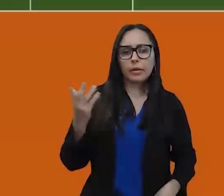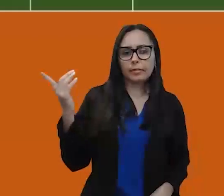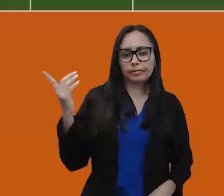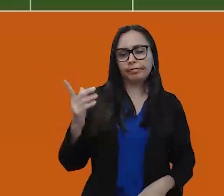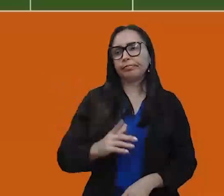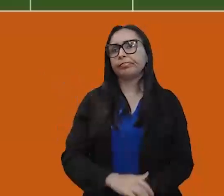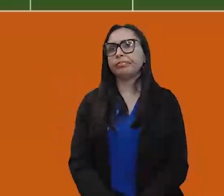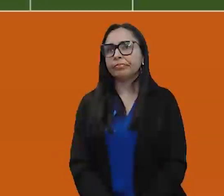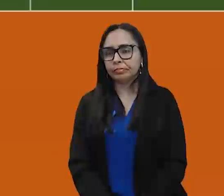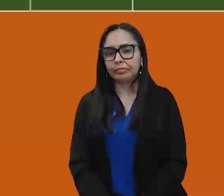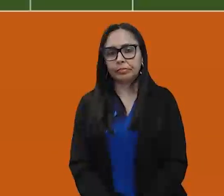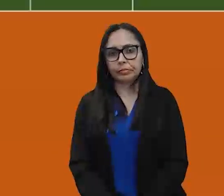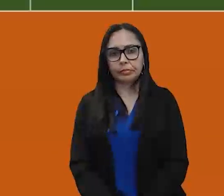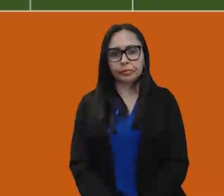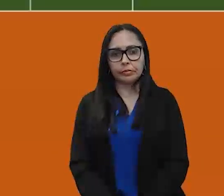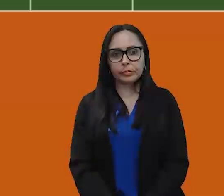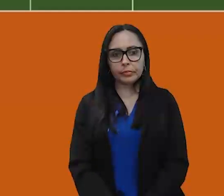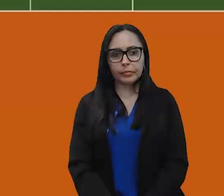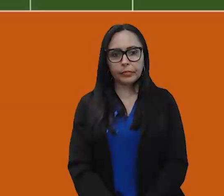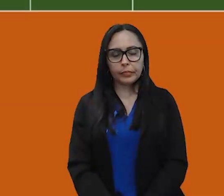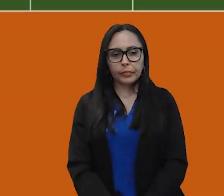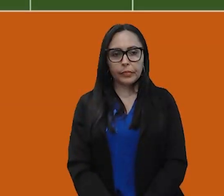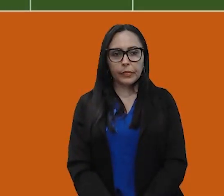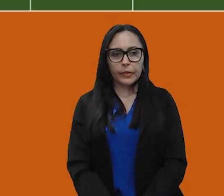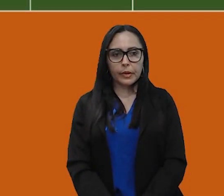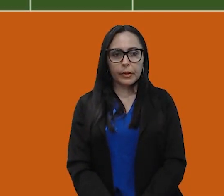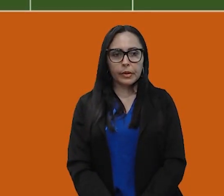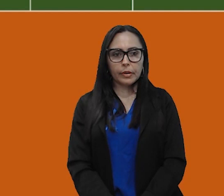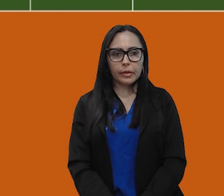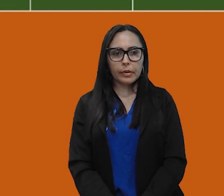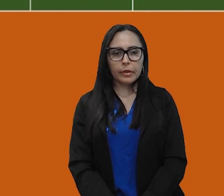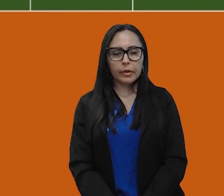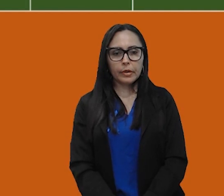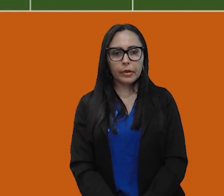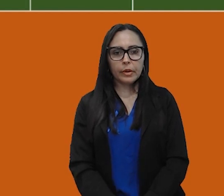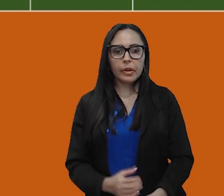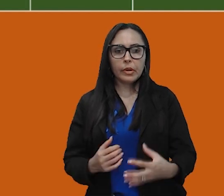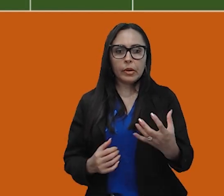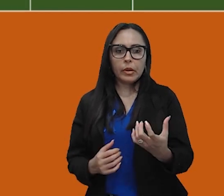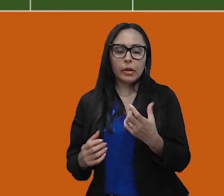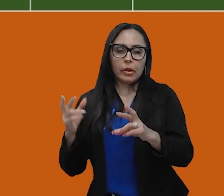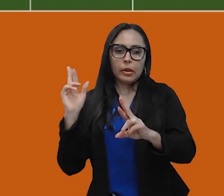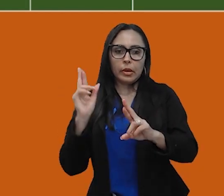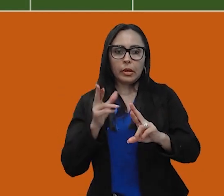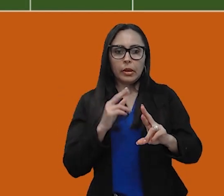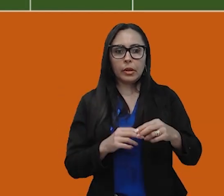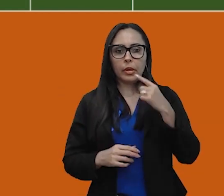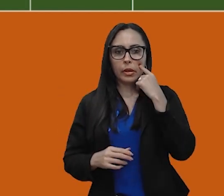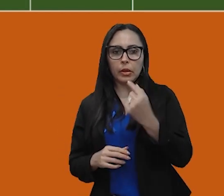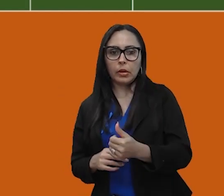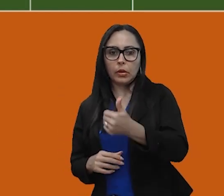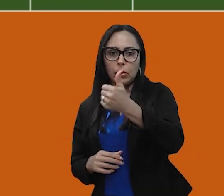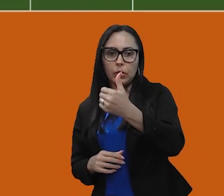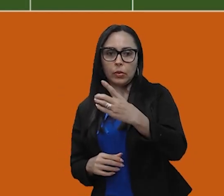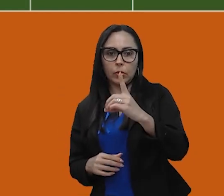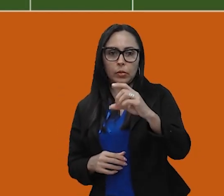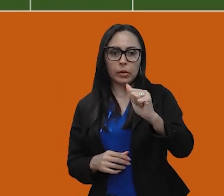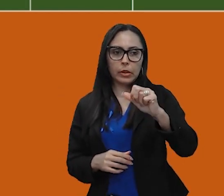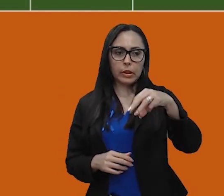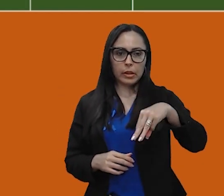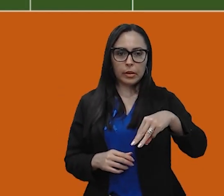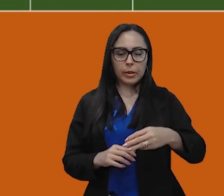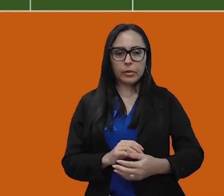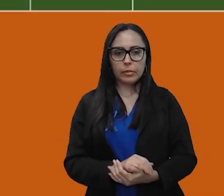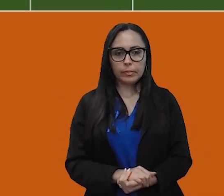só. Aqui eu tenho o seguinte, cadê aqui? Se eu quero representar um decâmetro, o que eu